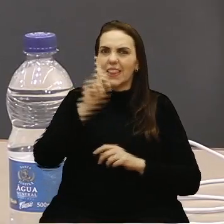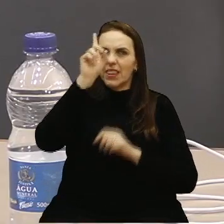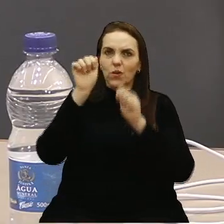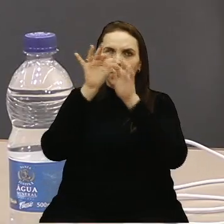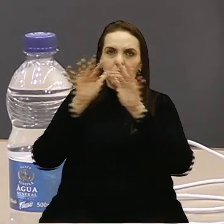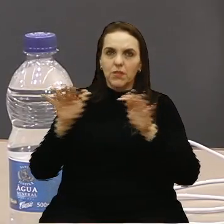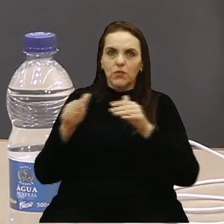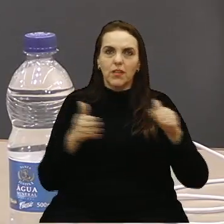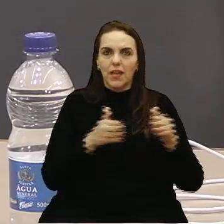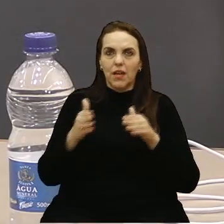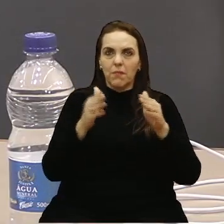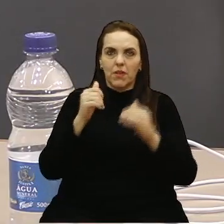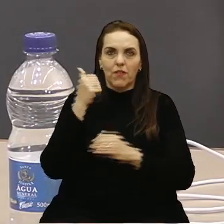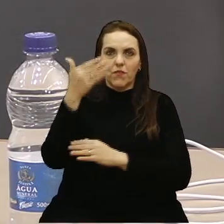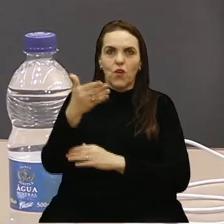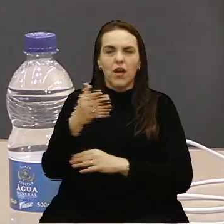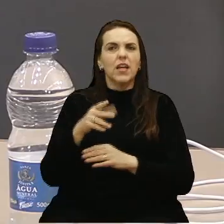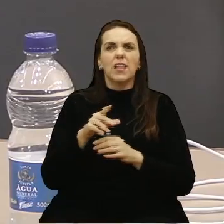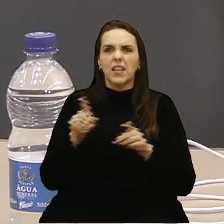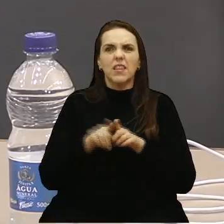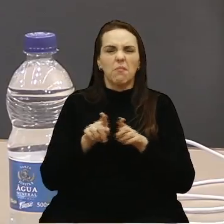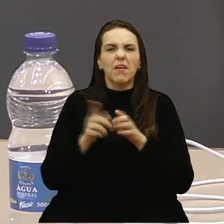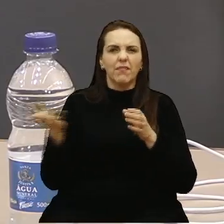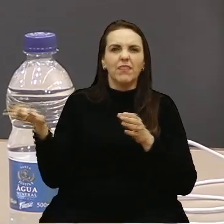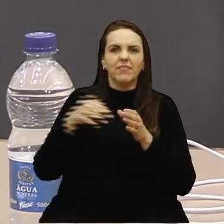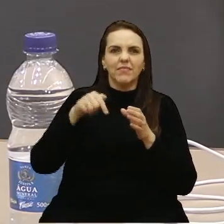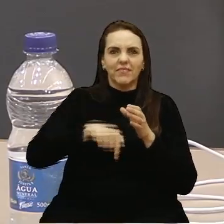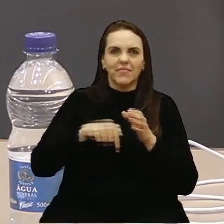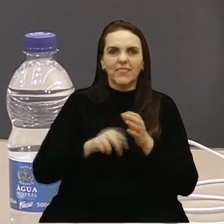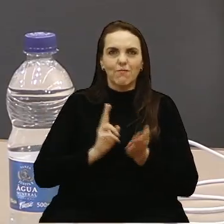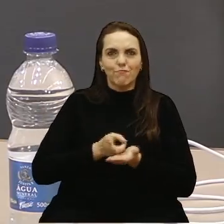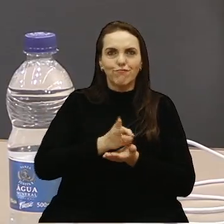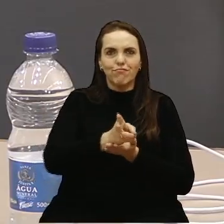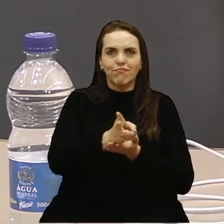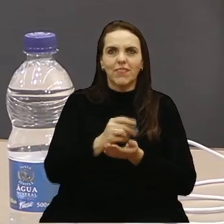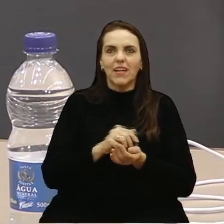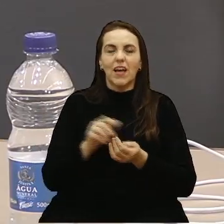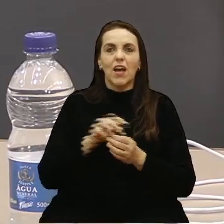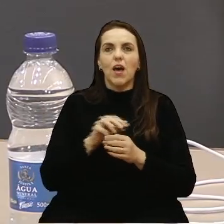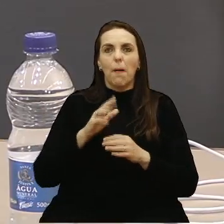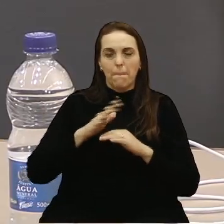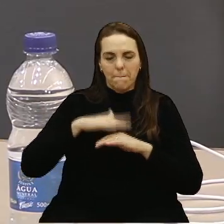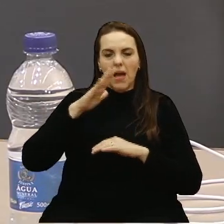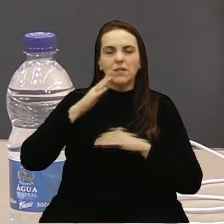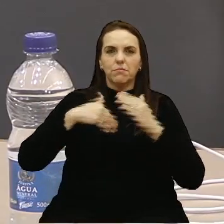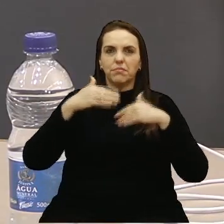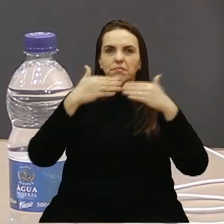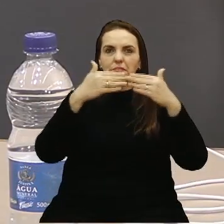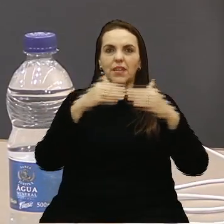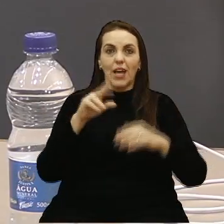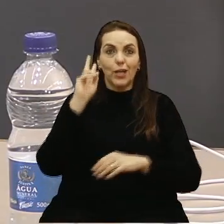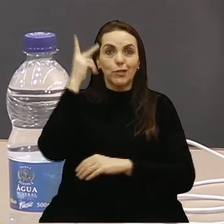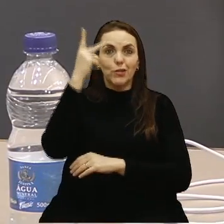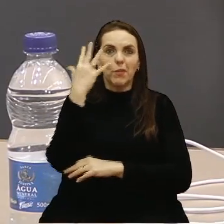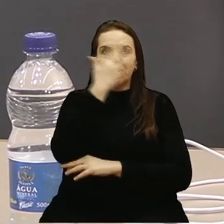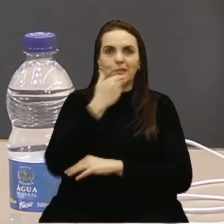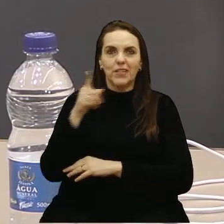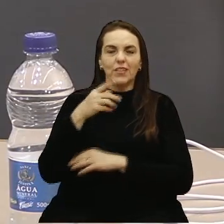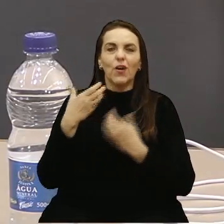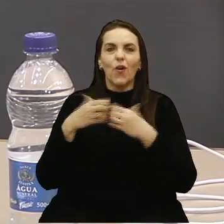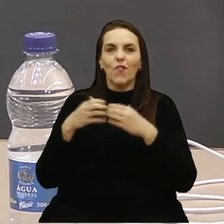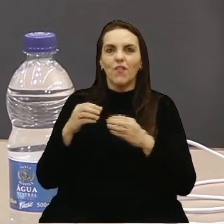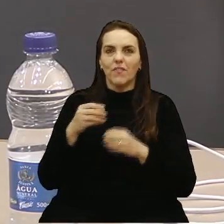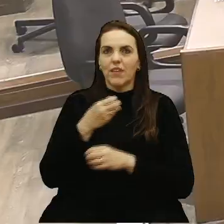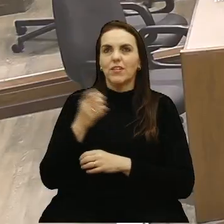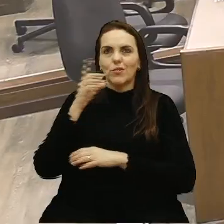caminho ali fora e logo, logo vai estar aqui permanente. E talvez até alçar voos maiores, né? Porque o senhor tem uma história bonita e eu gostei muito de conviver esses dias aqui.